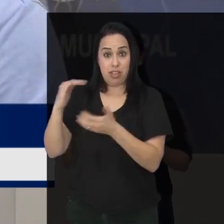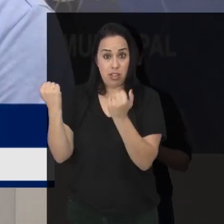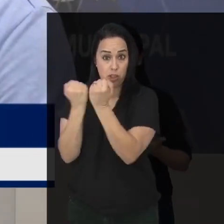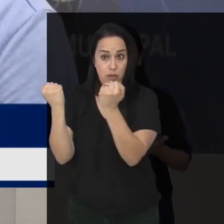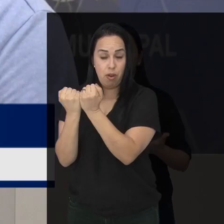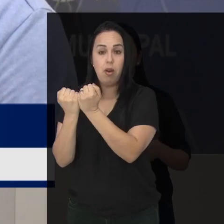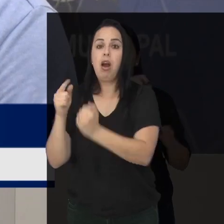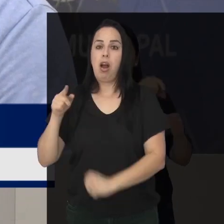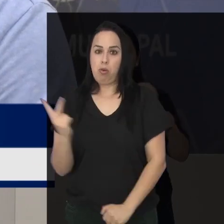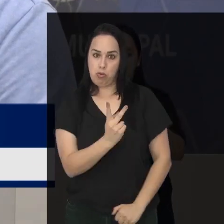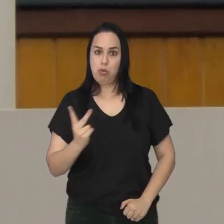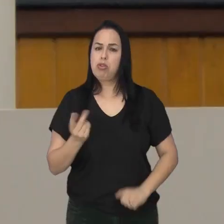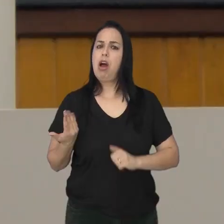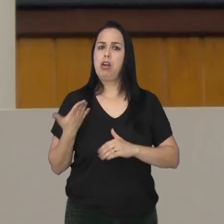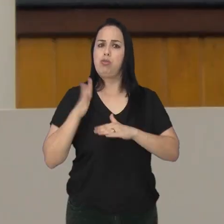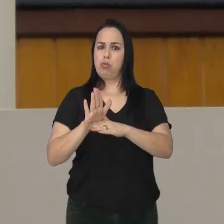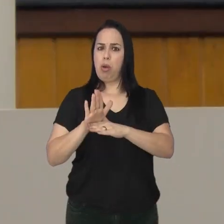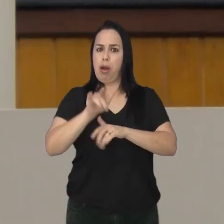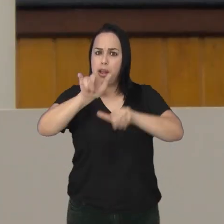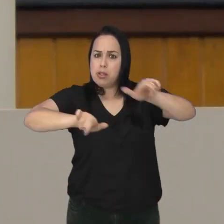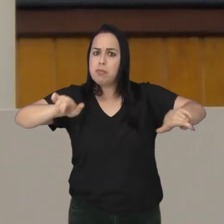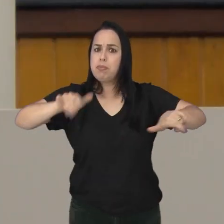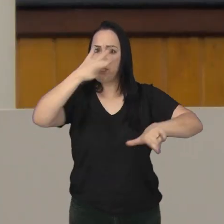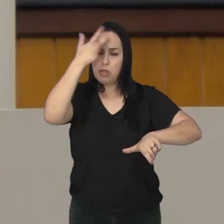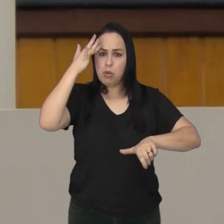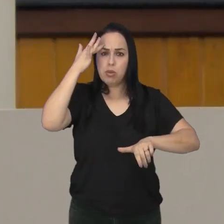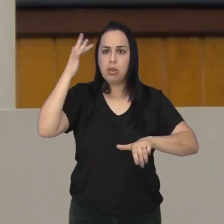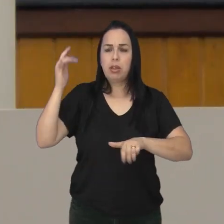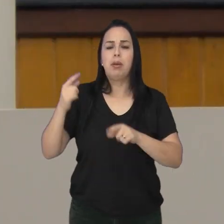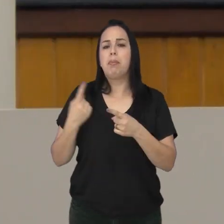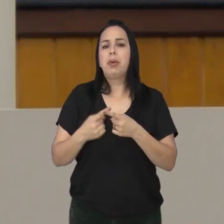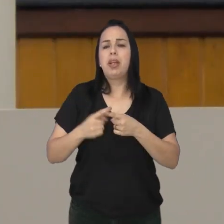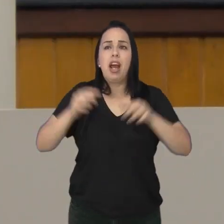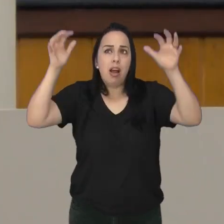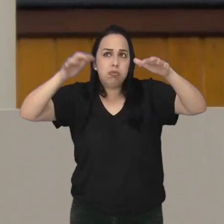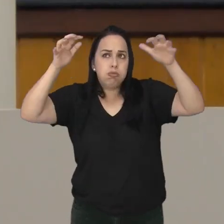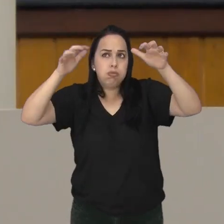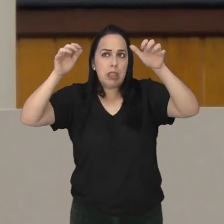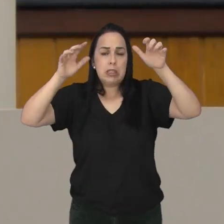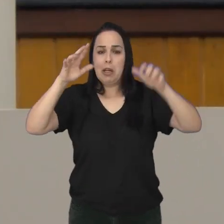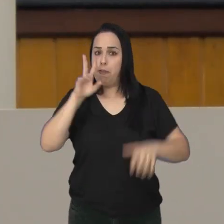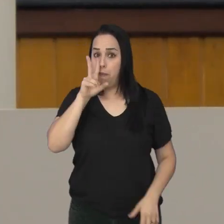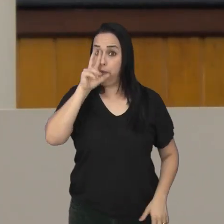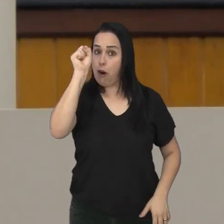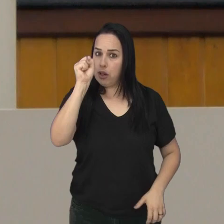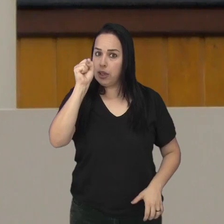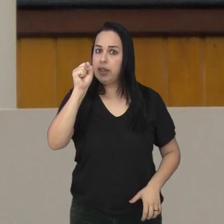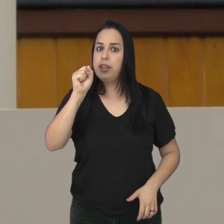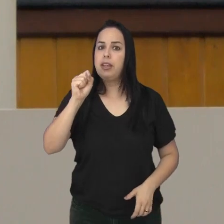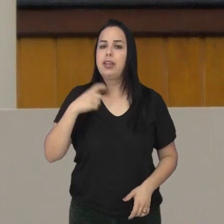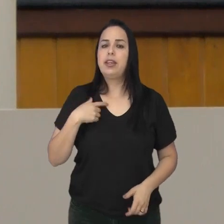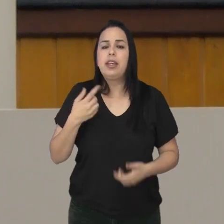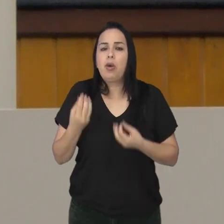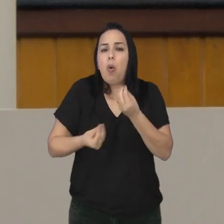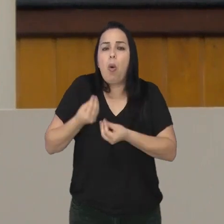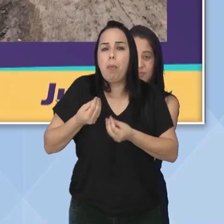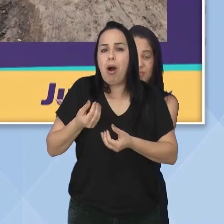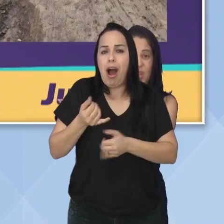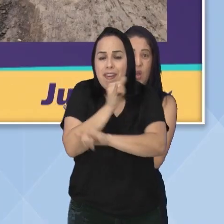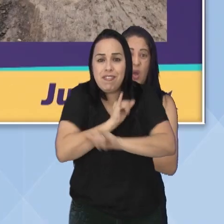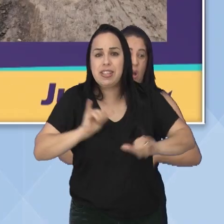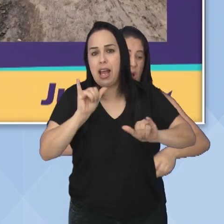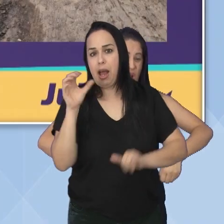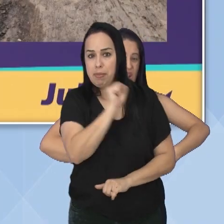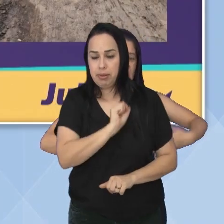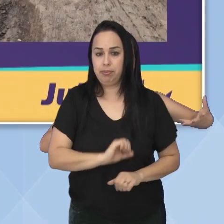famílias afetadas pela chuva. Ainda segundo o vereador, a intensidade das águas está acima do normal, o que dificulta a prevenção.